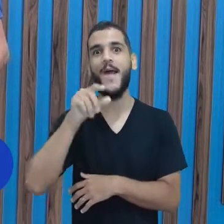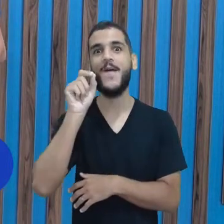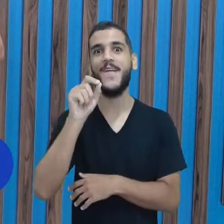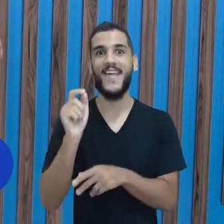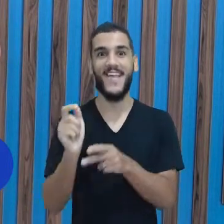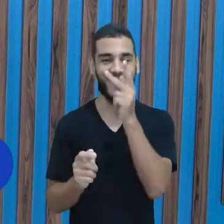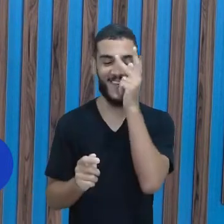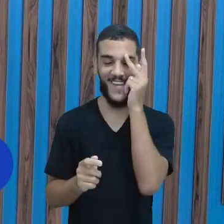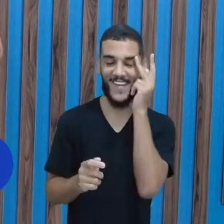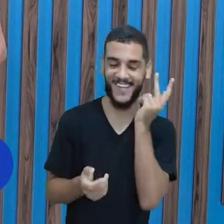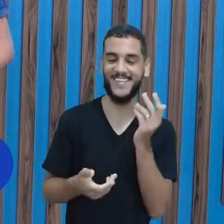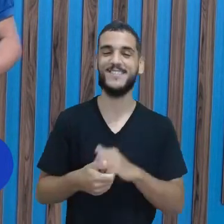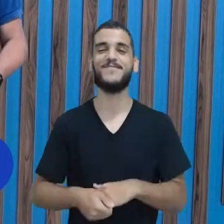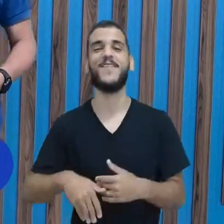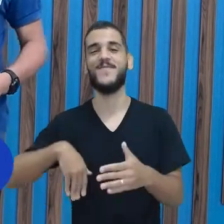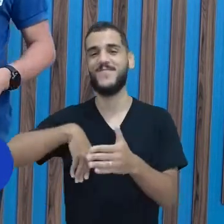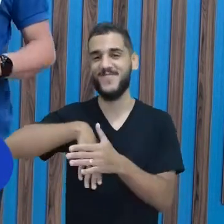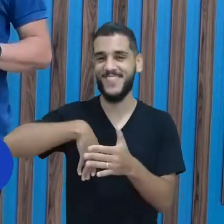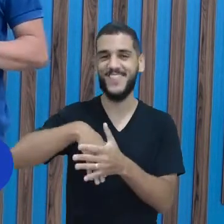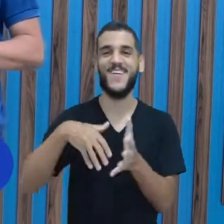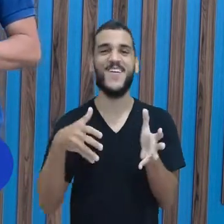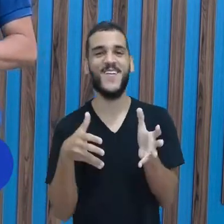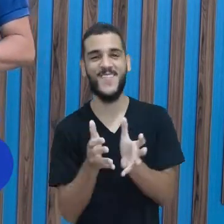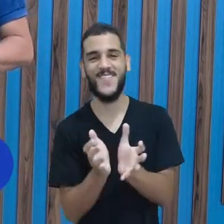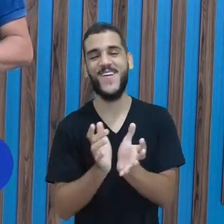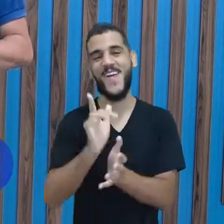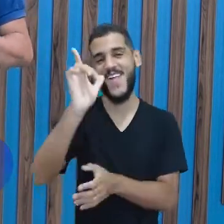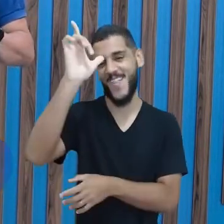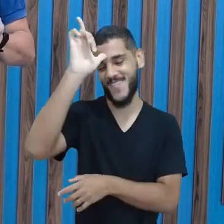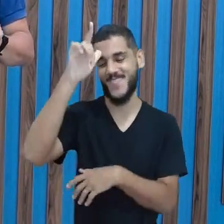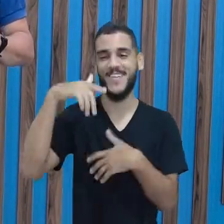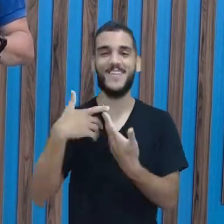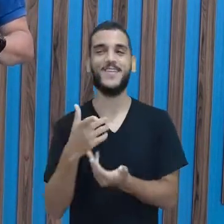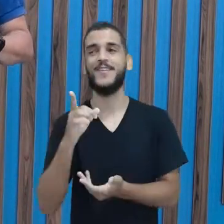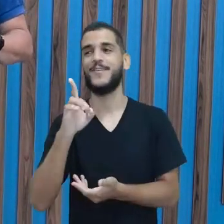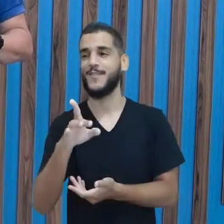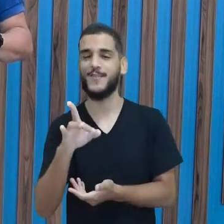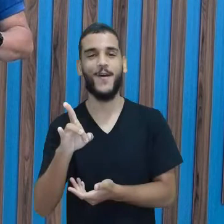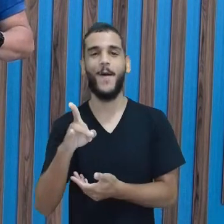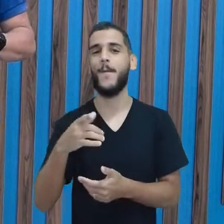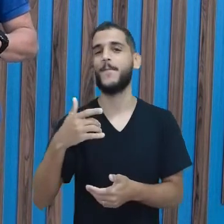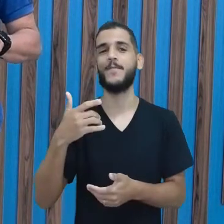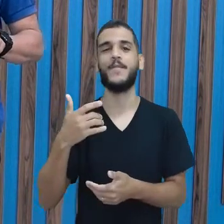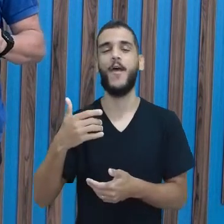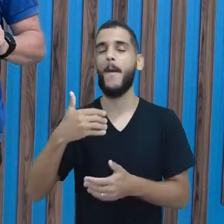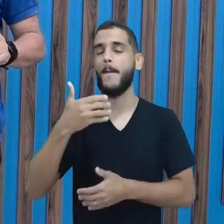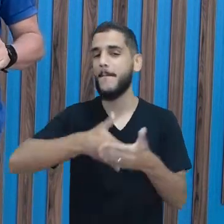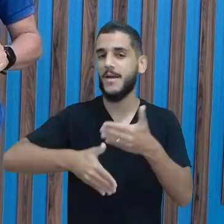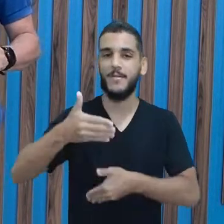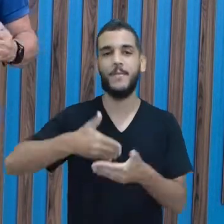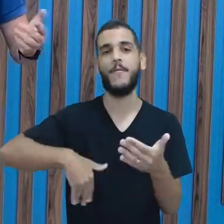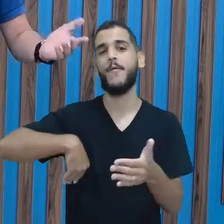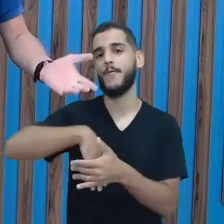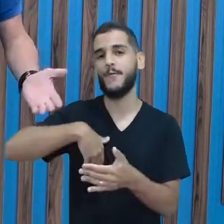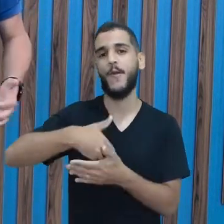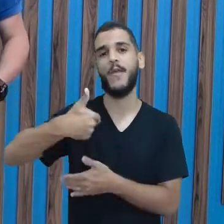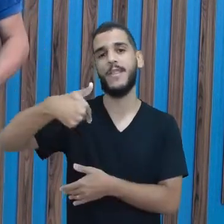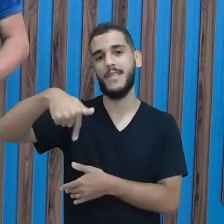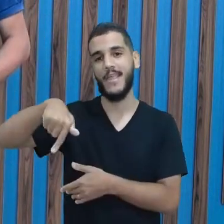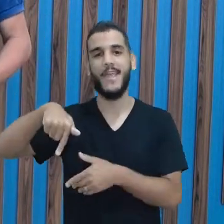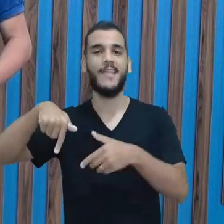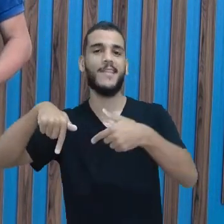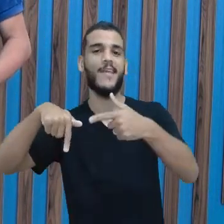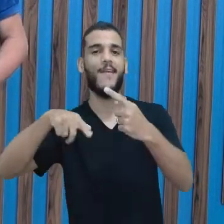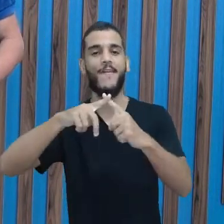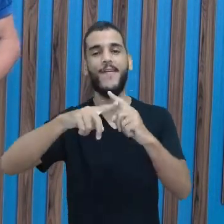foi jogador da seleção da Alemanha, só não foi naquele fatídico jogo de 7-1, que pelo amor de Deus, né?